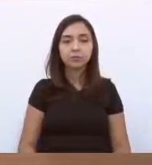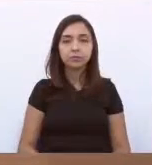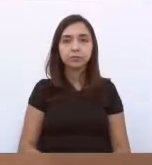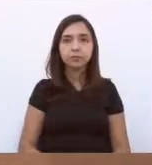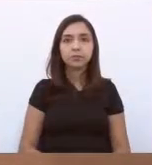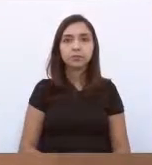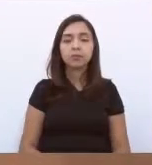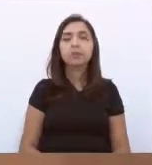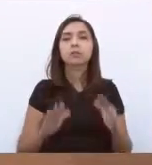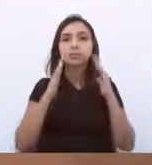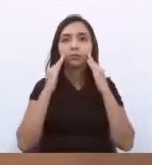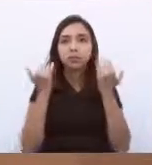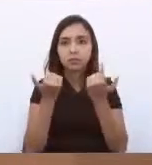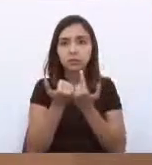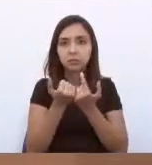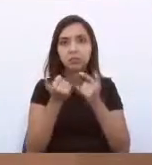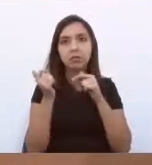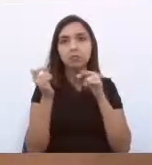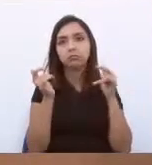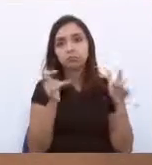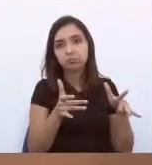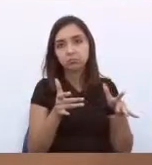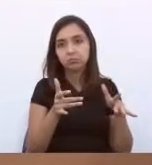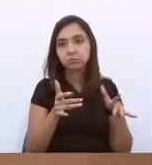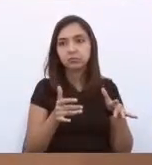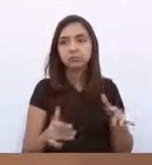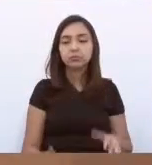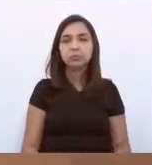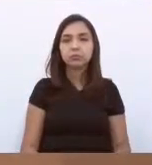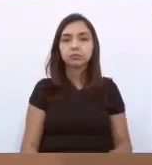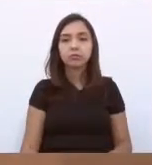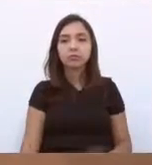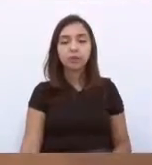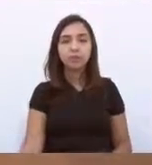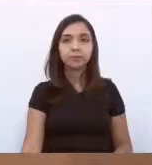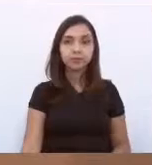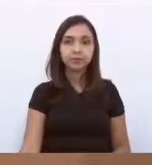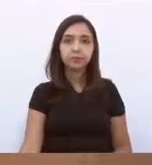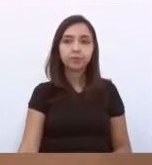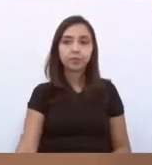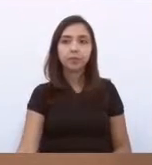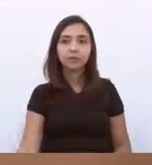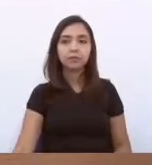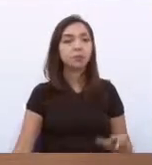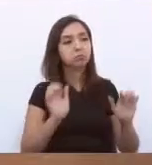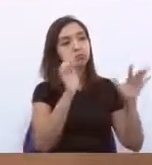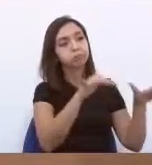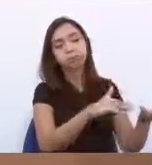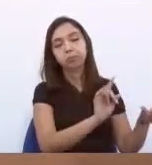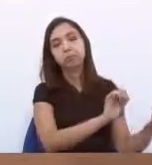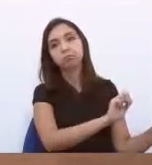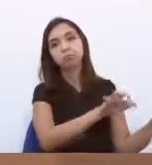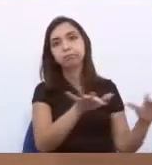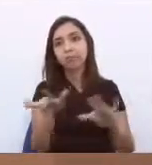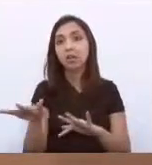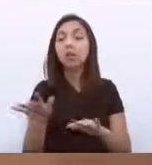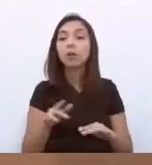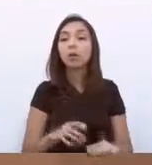em assembleias deixaram a ocupação depois